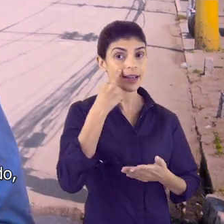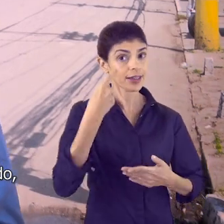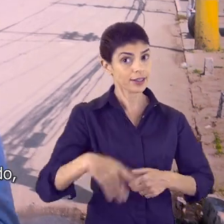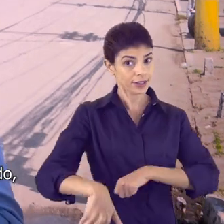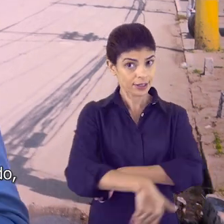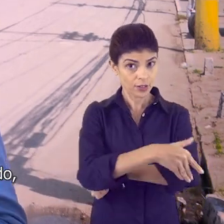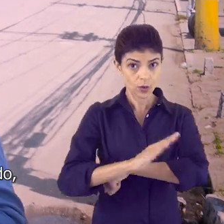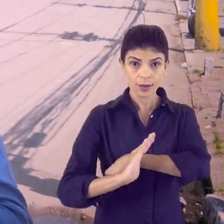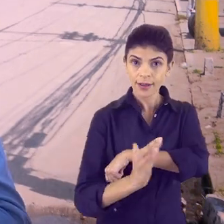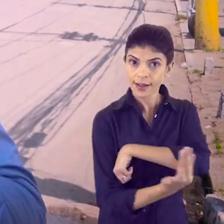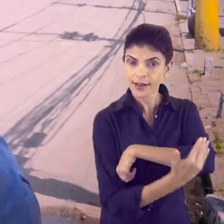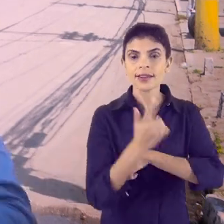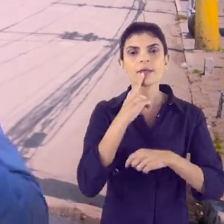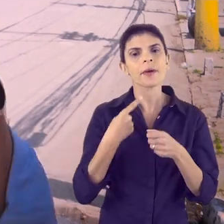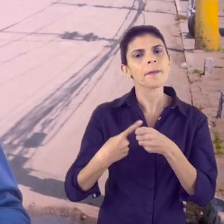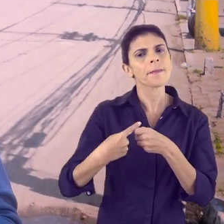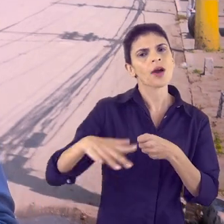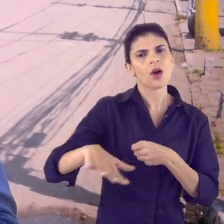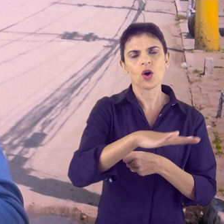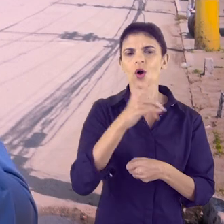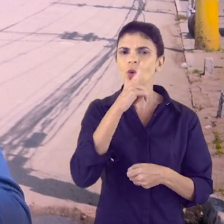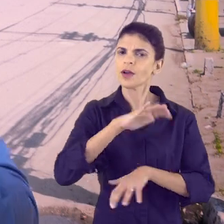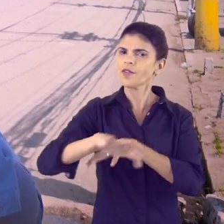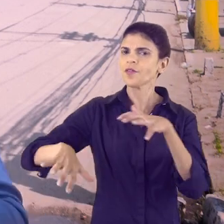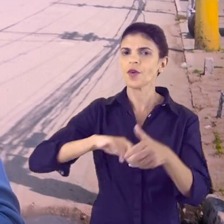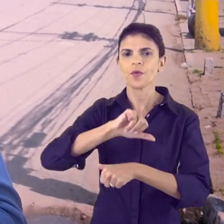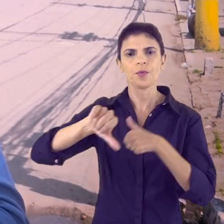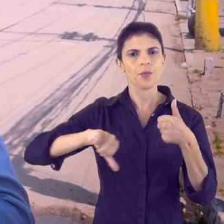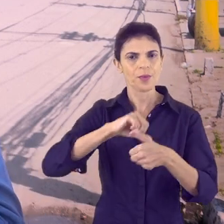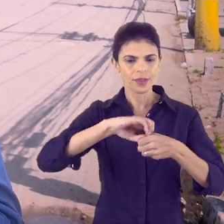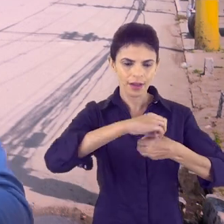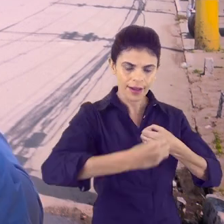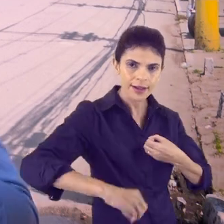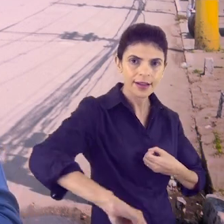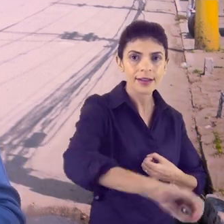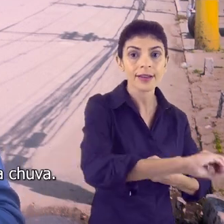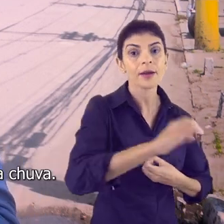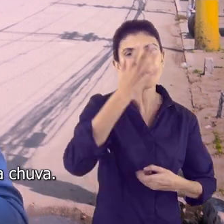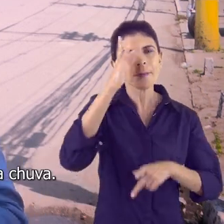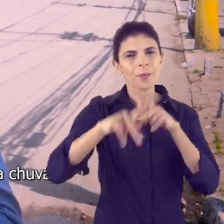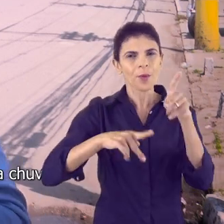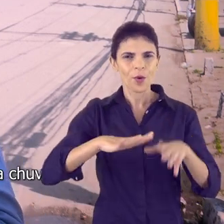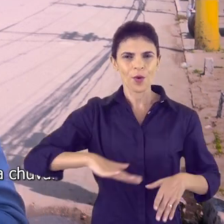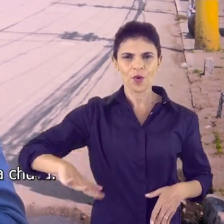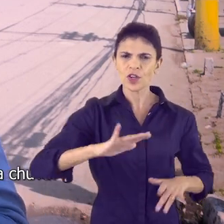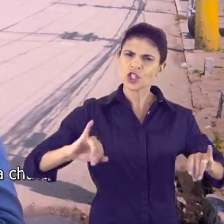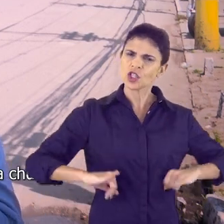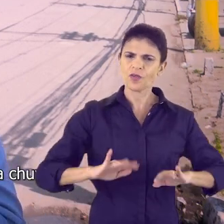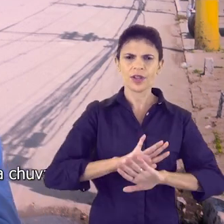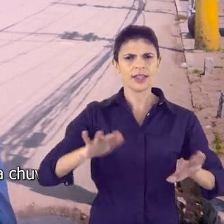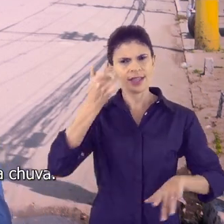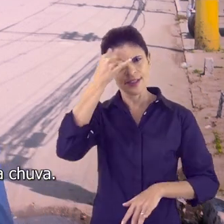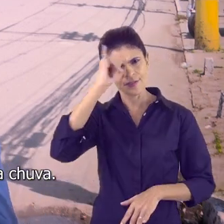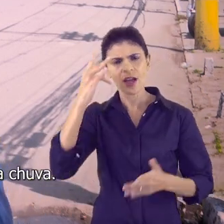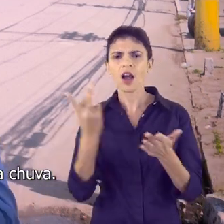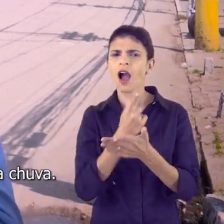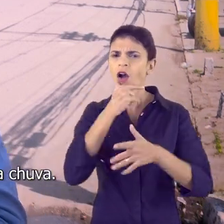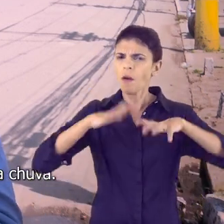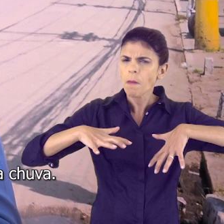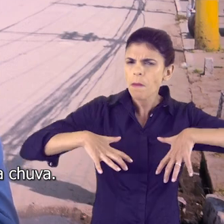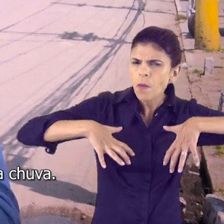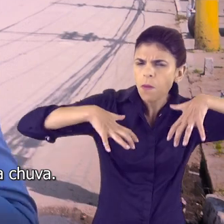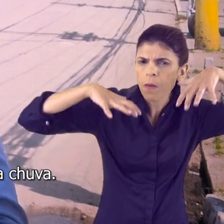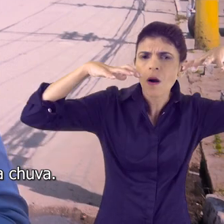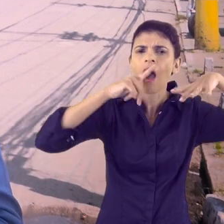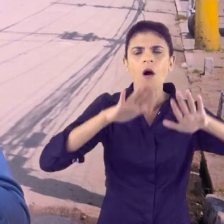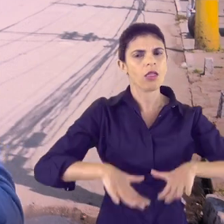Minas Gerais e no Coroado, em outros bairros também, seja refeito esse esgoto, para que a população não sofra mais com as